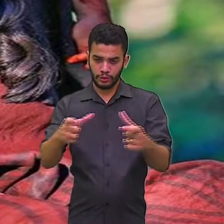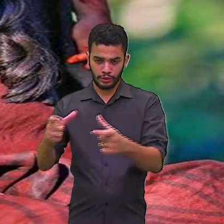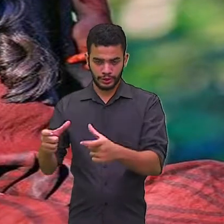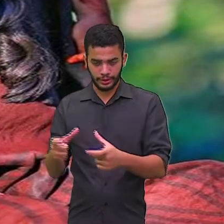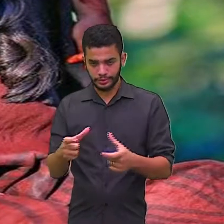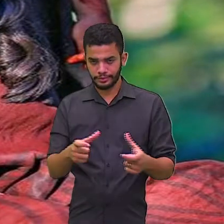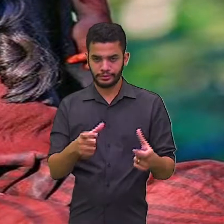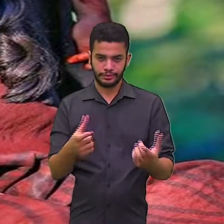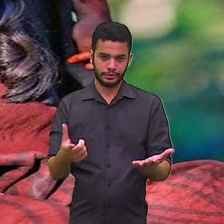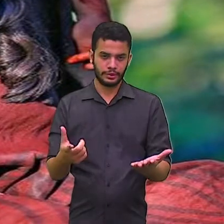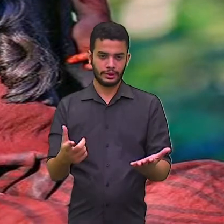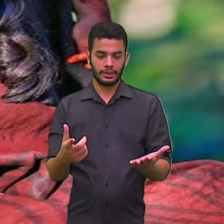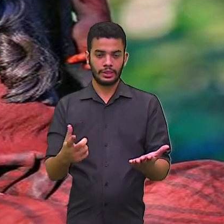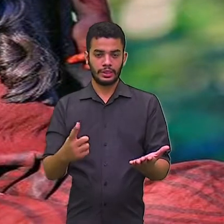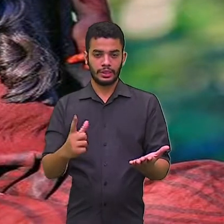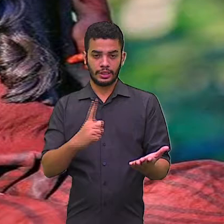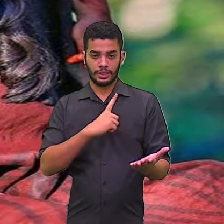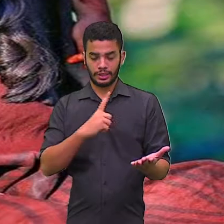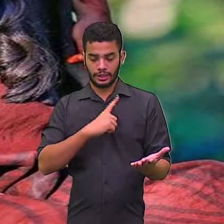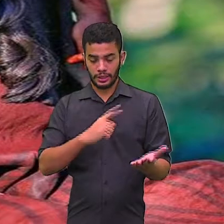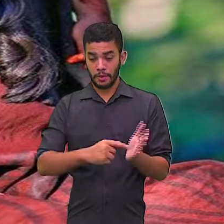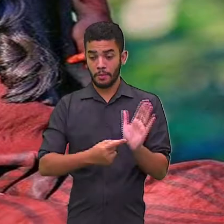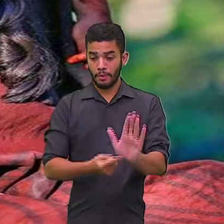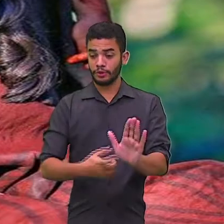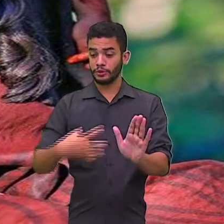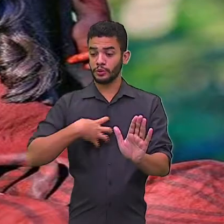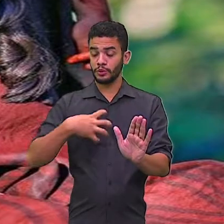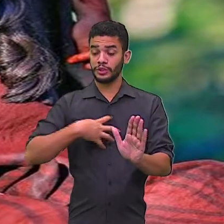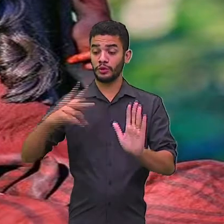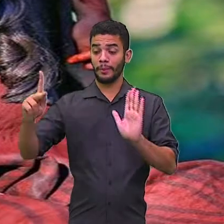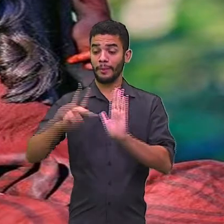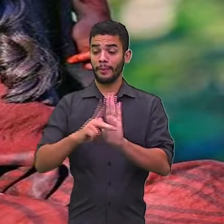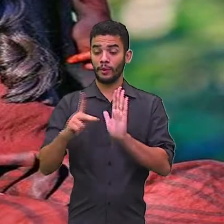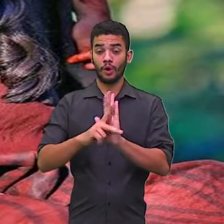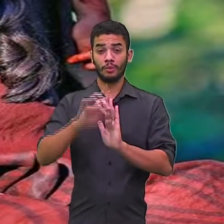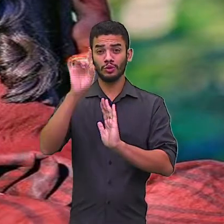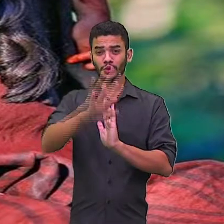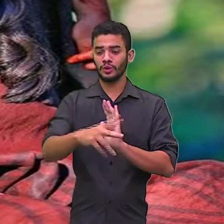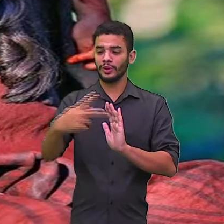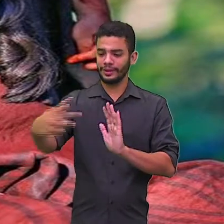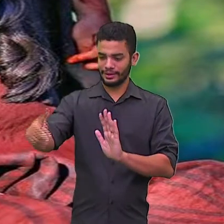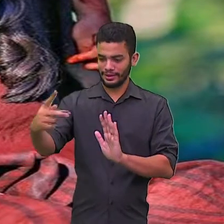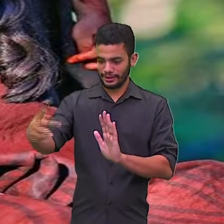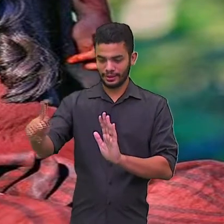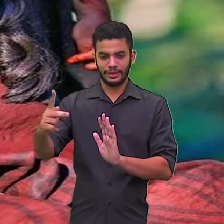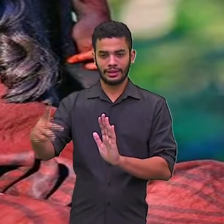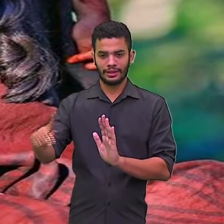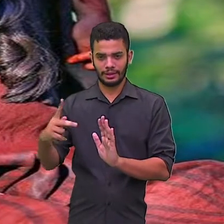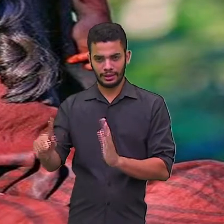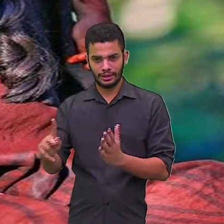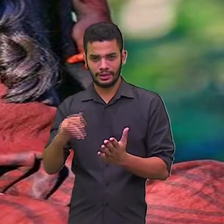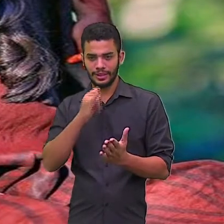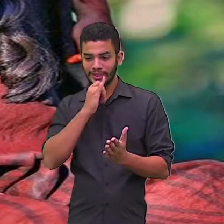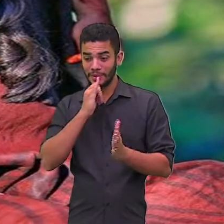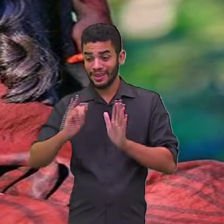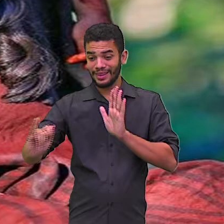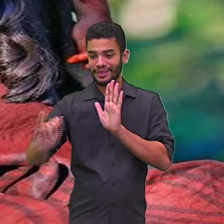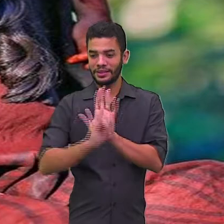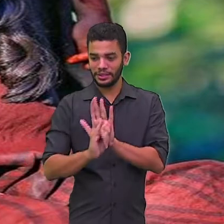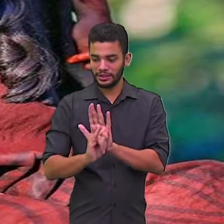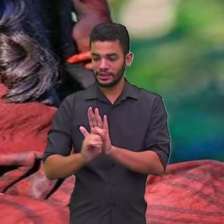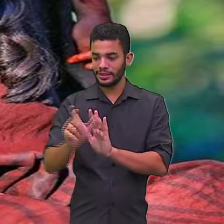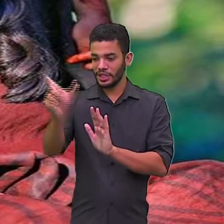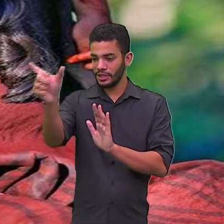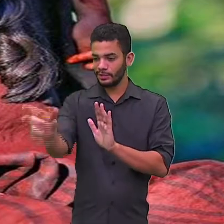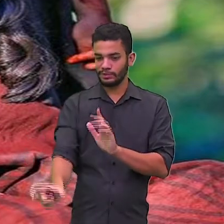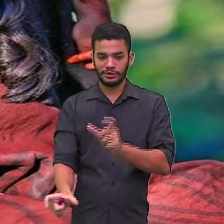caracteres que individualizam uma pessoa, distinguindo-a das demais. a sua identidade.